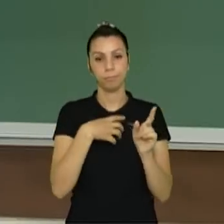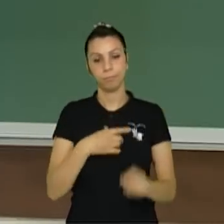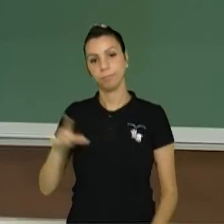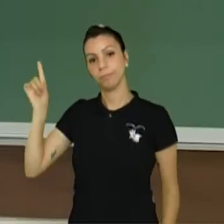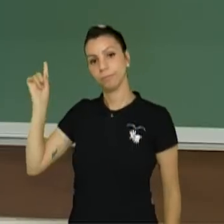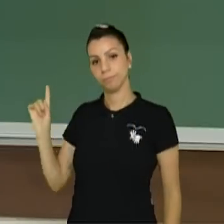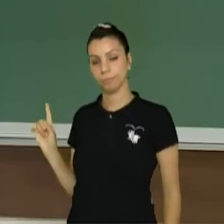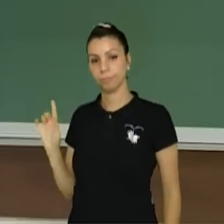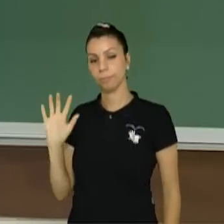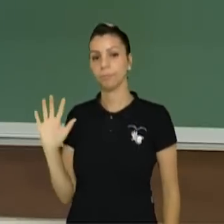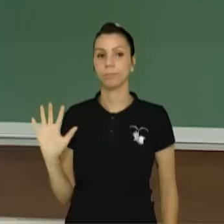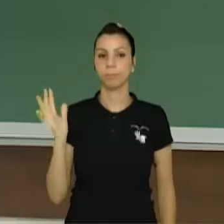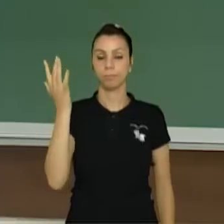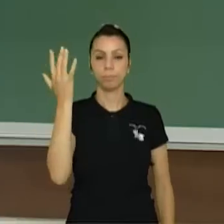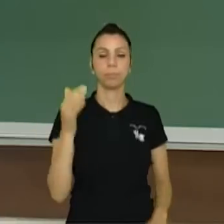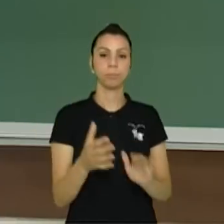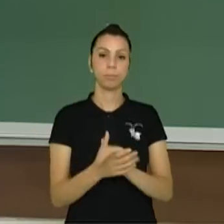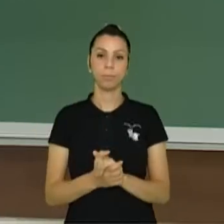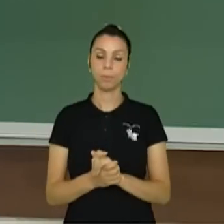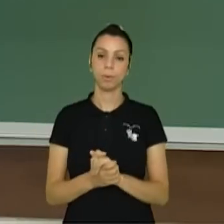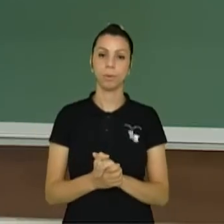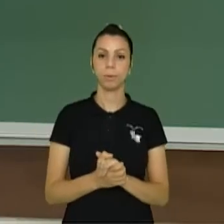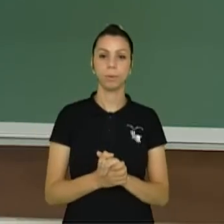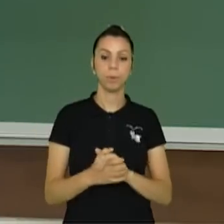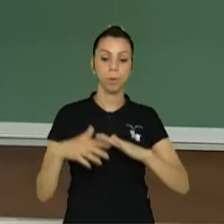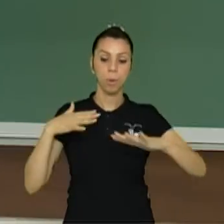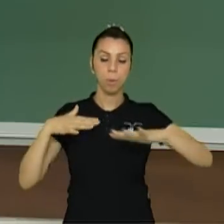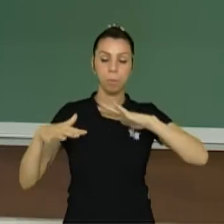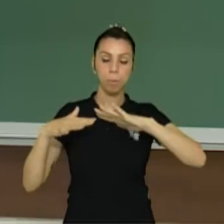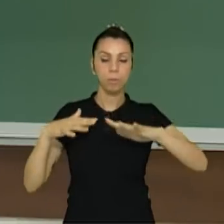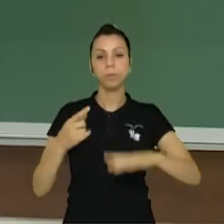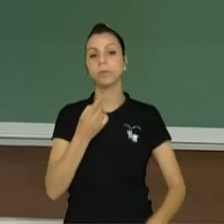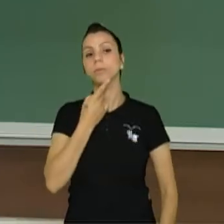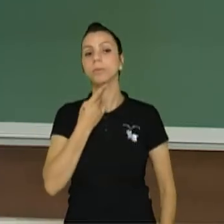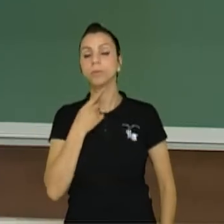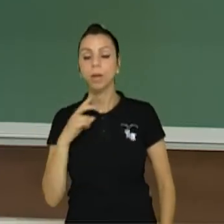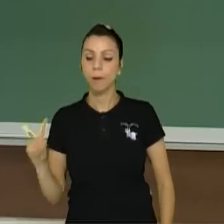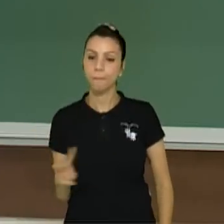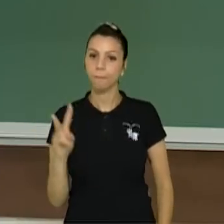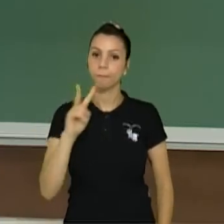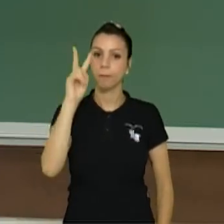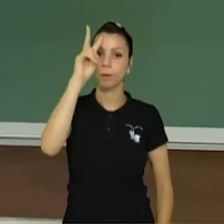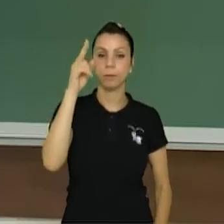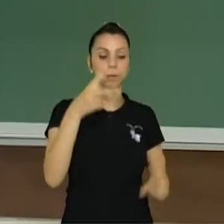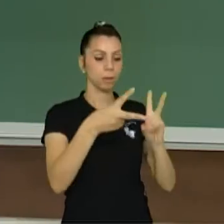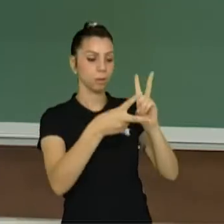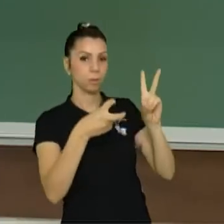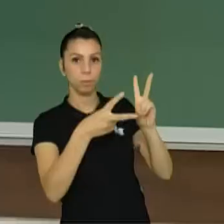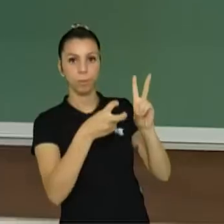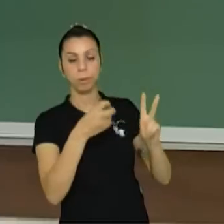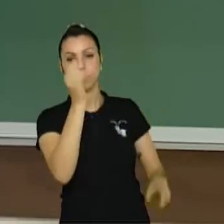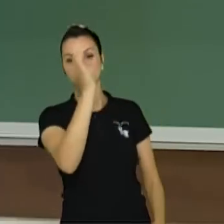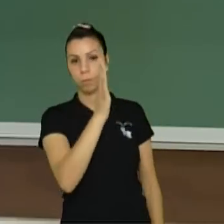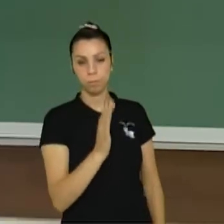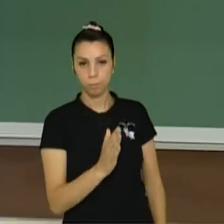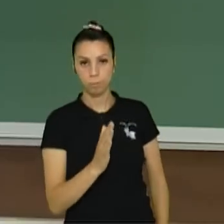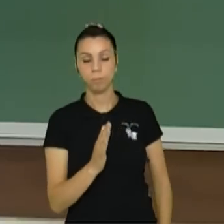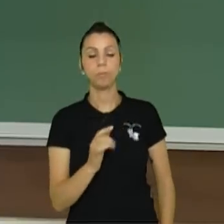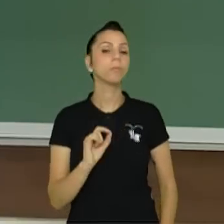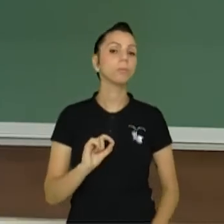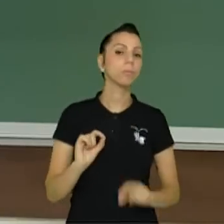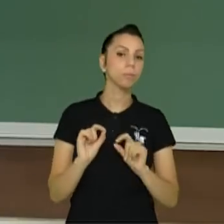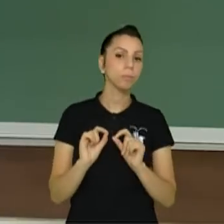o que vai acontecer? O movimento que desejava construir essa valorização da nacionalidade brasileira. O que vai acontecer